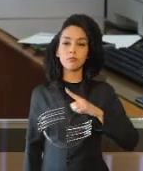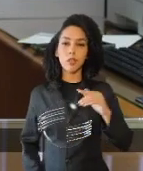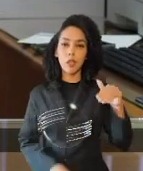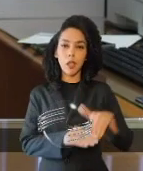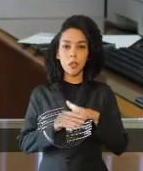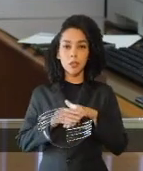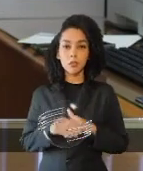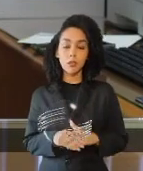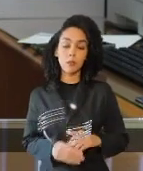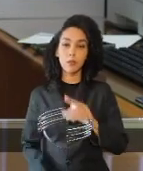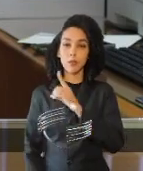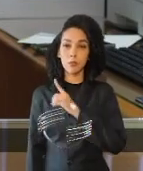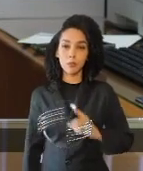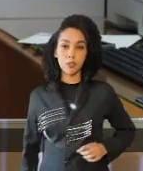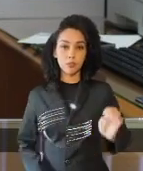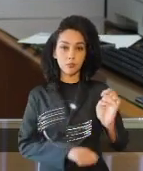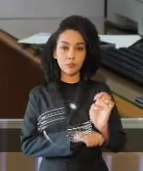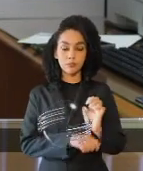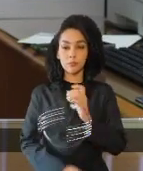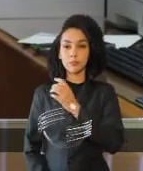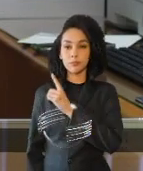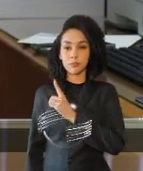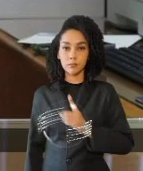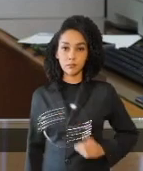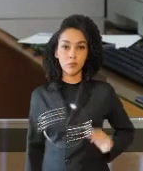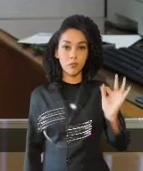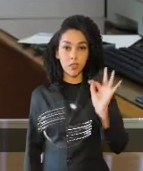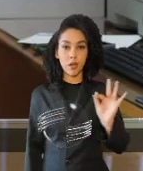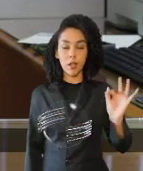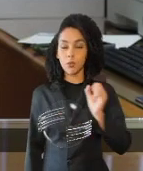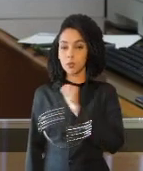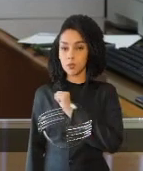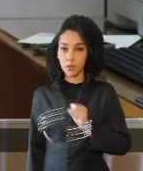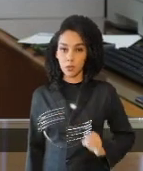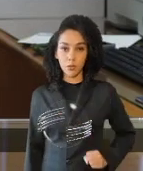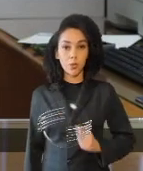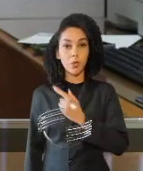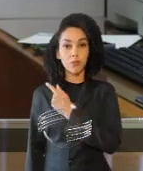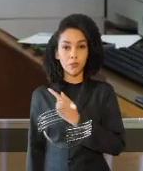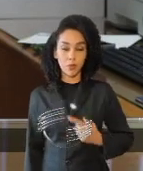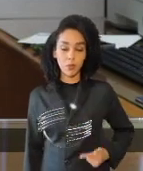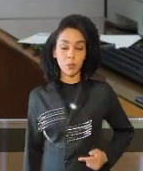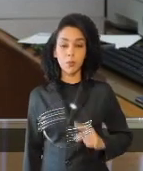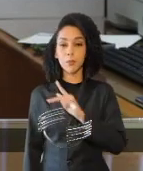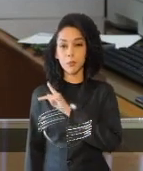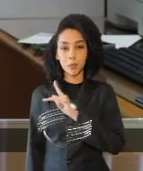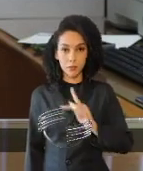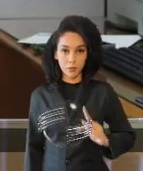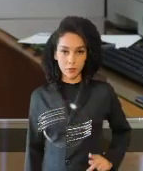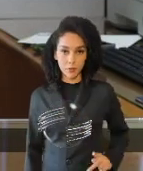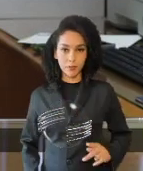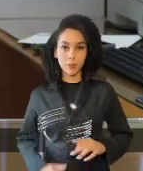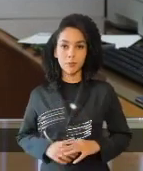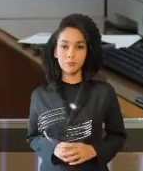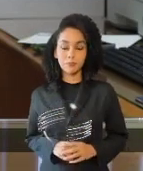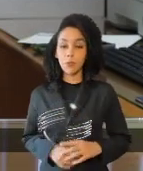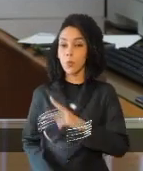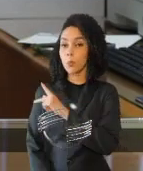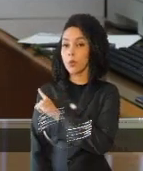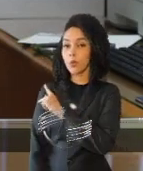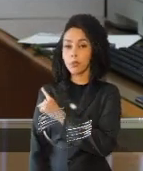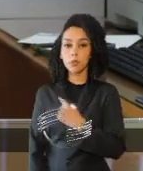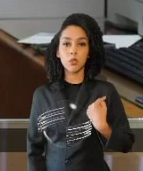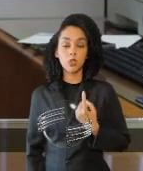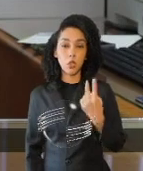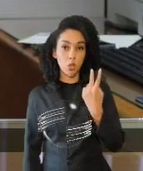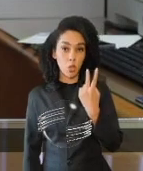os cargos de Deputado Estadual deputado federal Senador governador do Estado e Presidente da República no Piauí somos